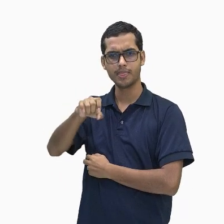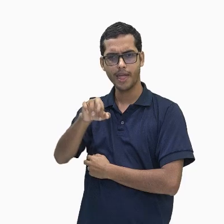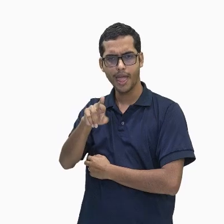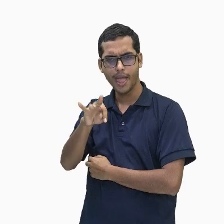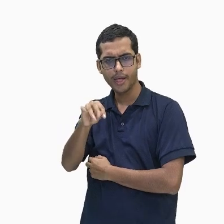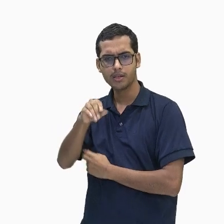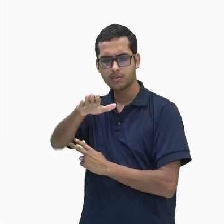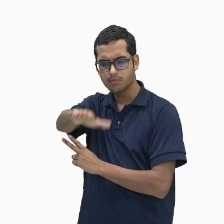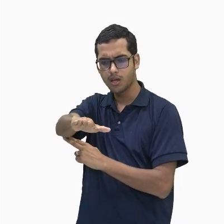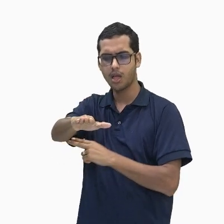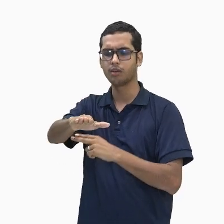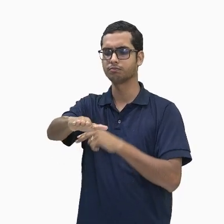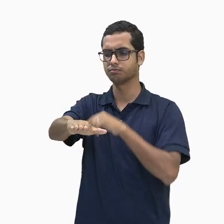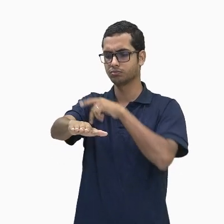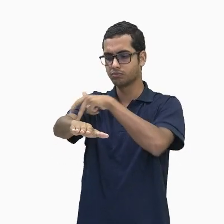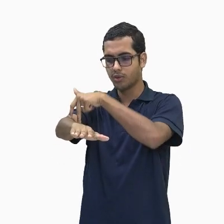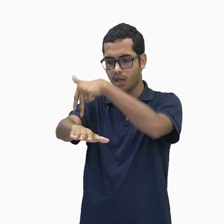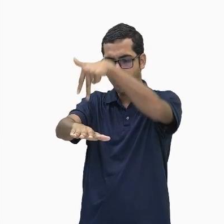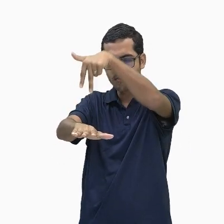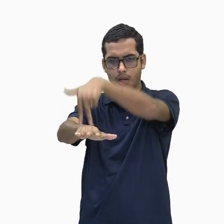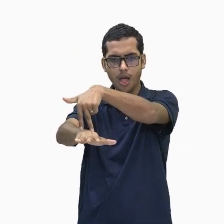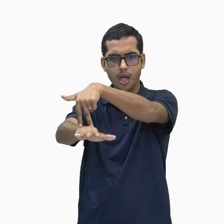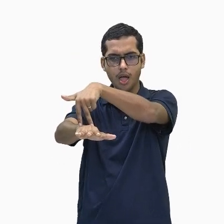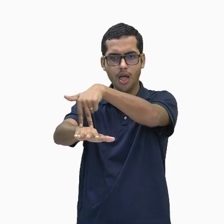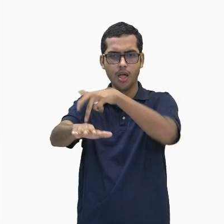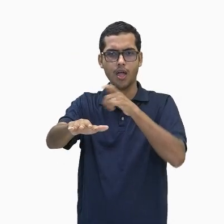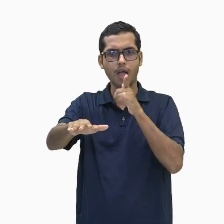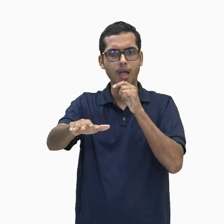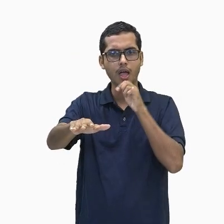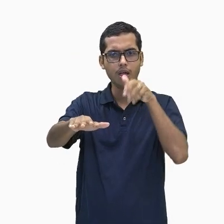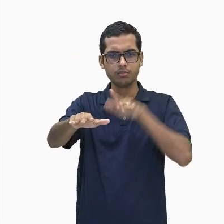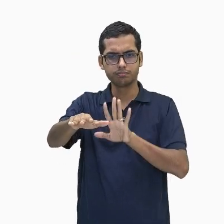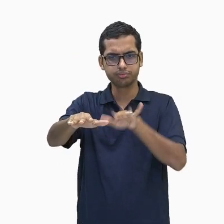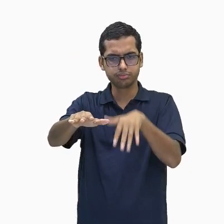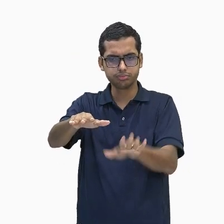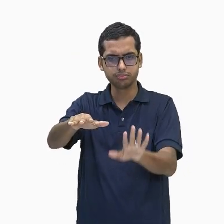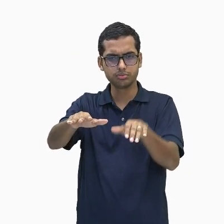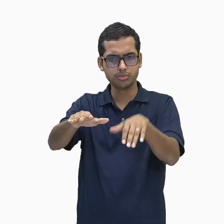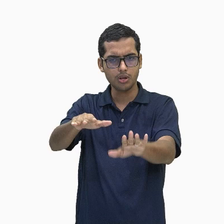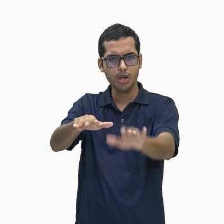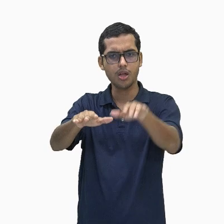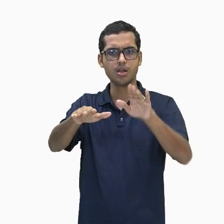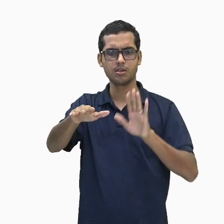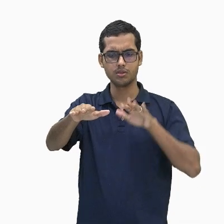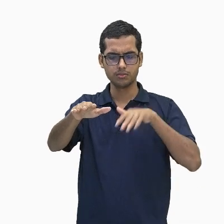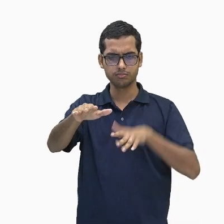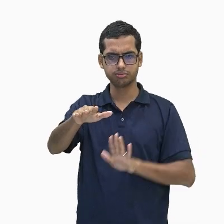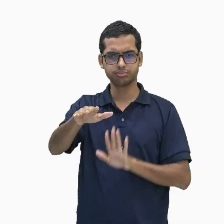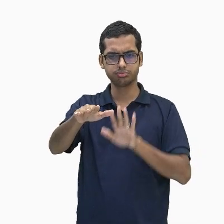cabeça, algo bastante comum, né, em quem vive ali à beira dos rios, quem tem a sua vida